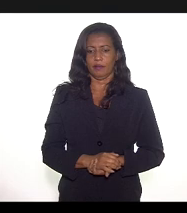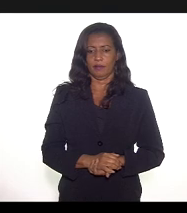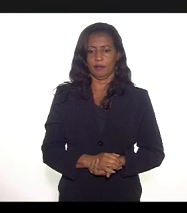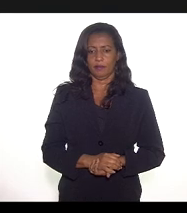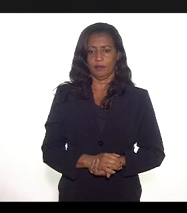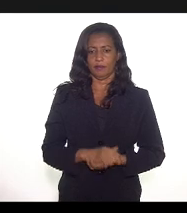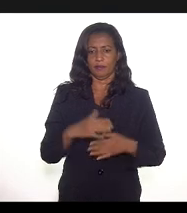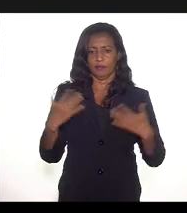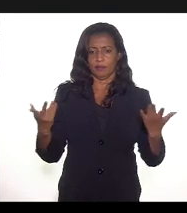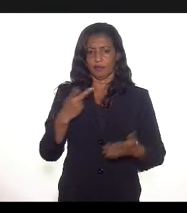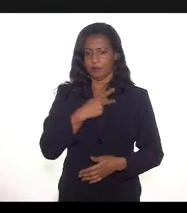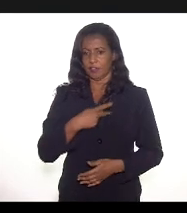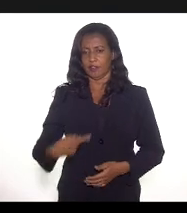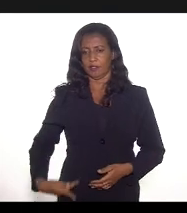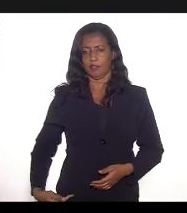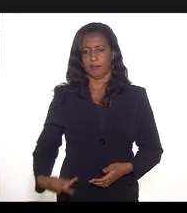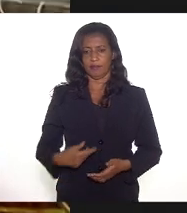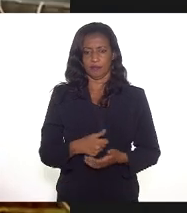Senhor presidente,